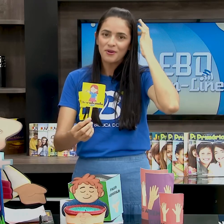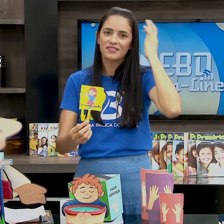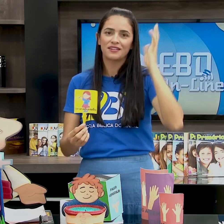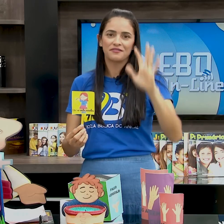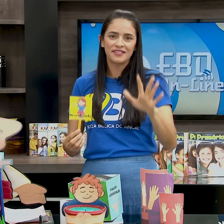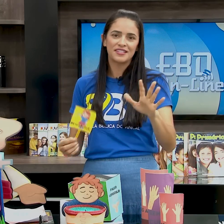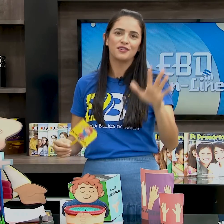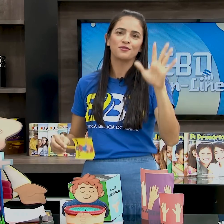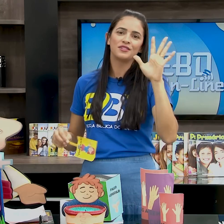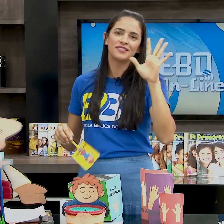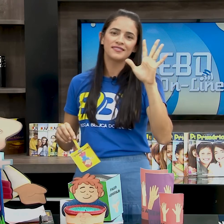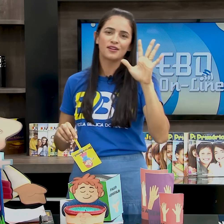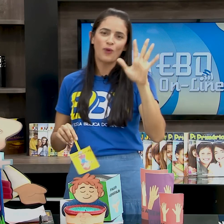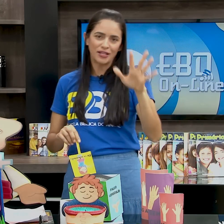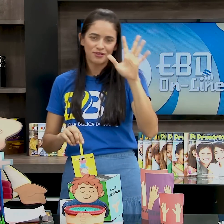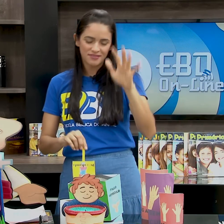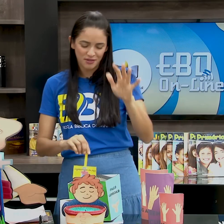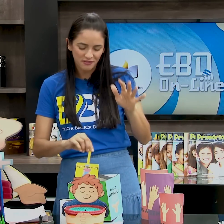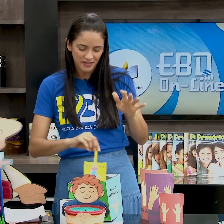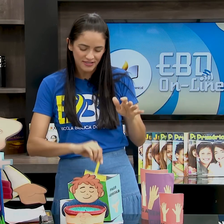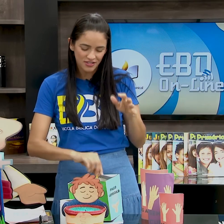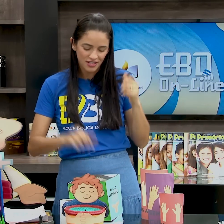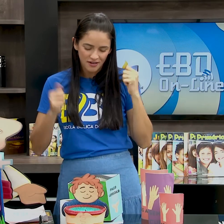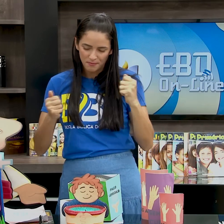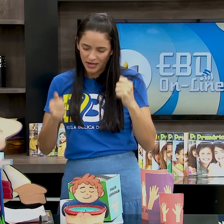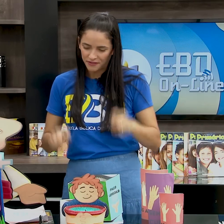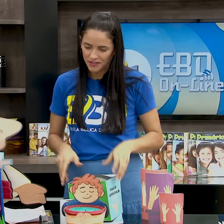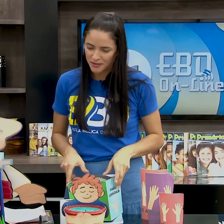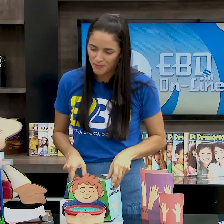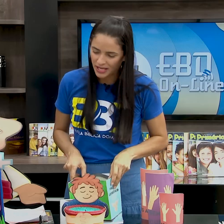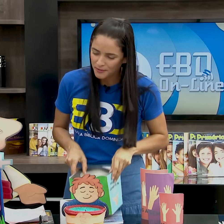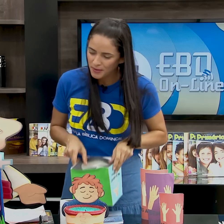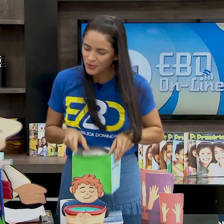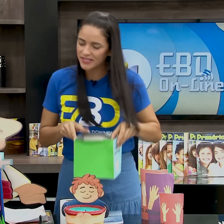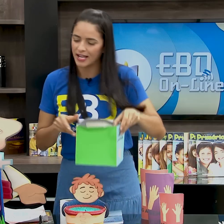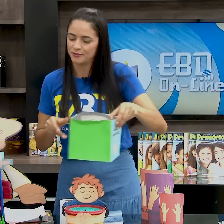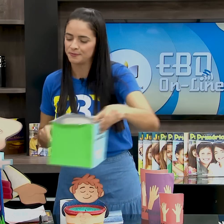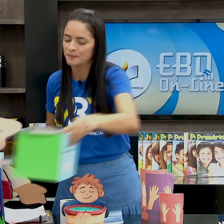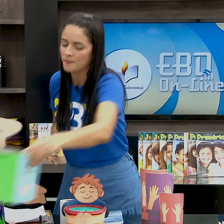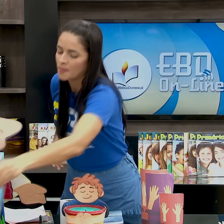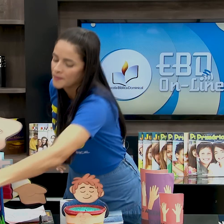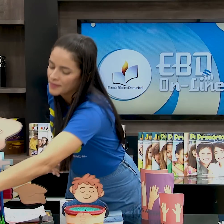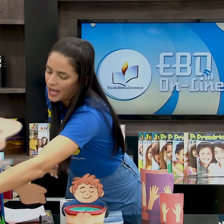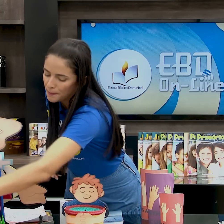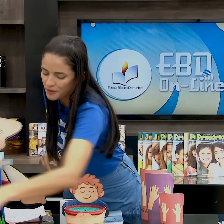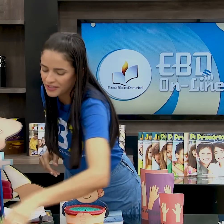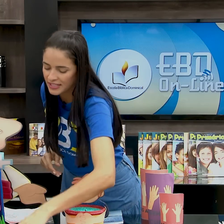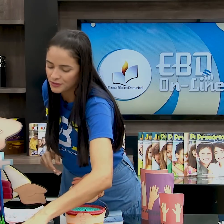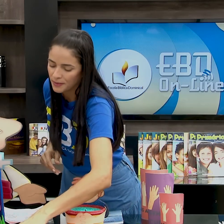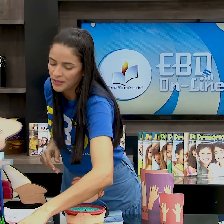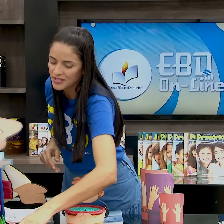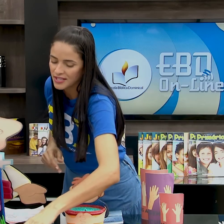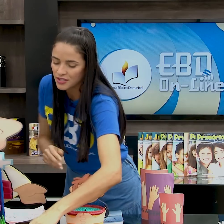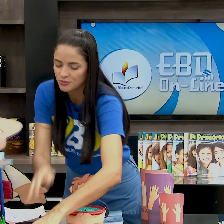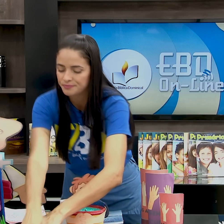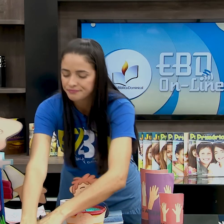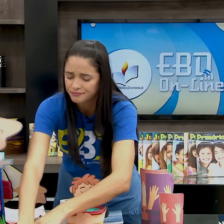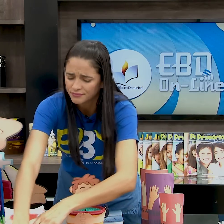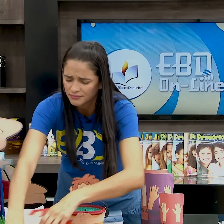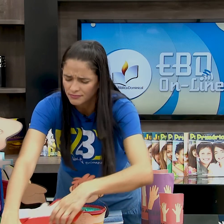memorizando o versículo de 4 a 5 vezes para que fique bem memorizado aproveitando também